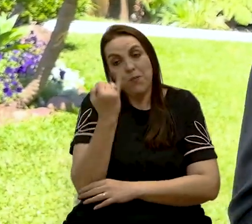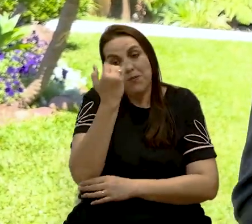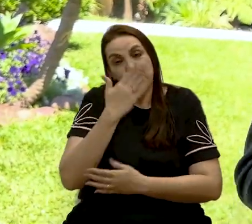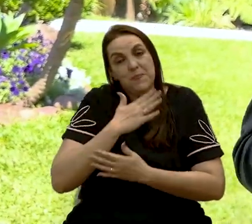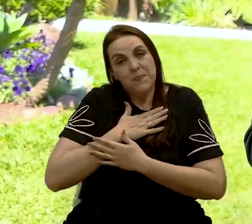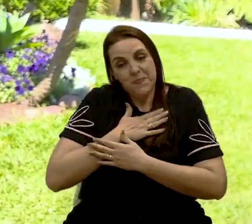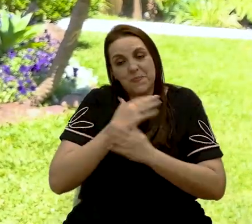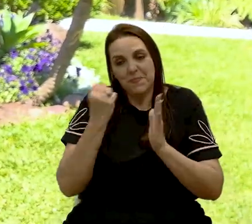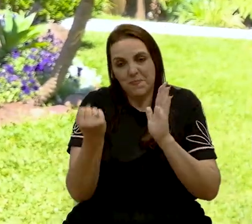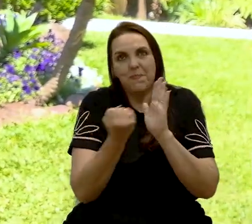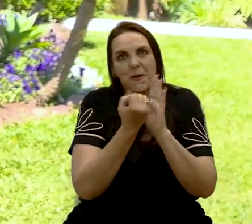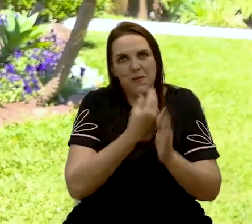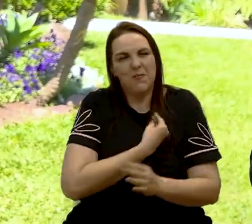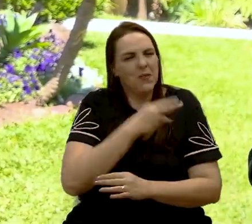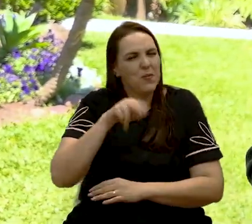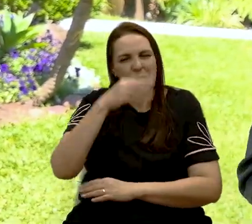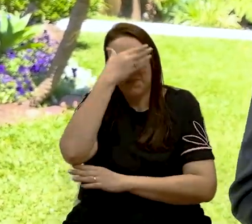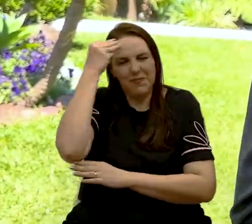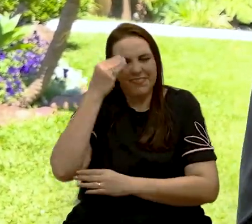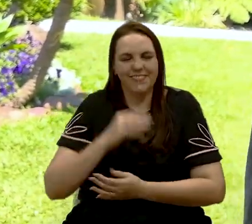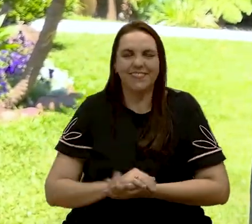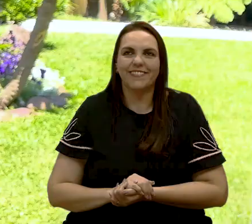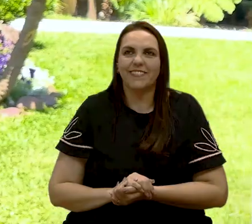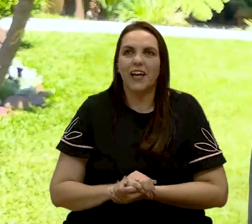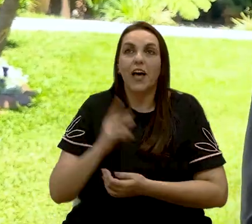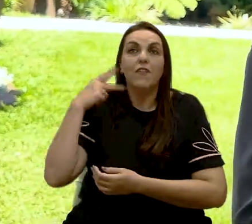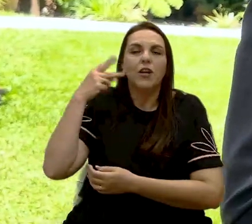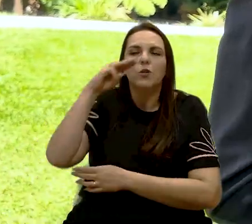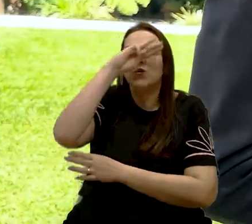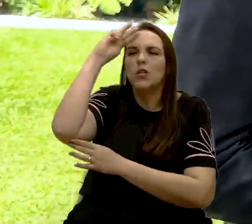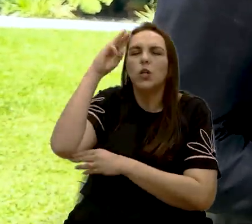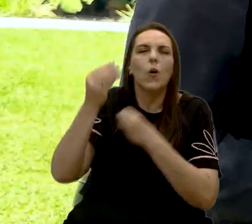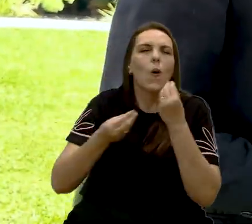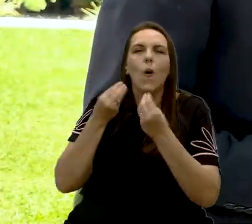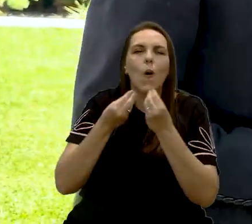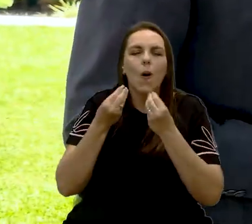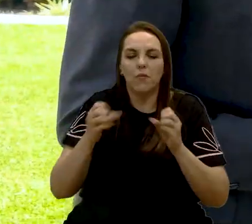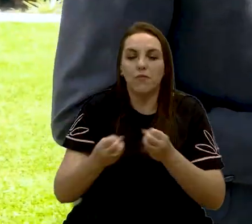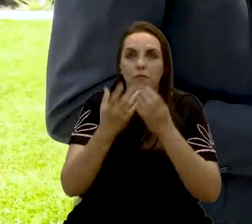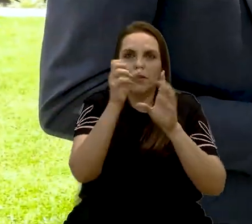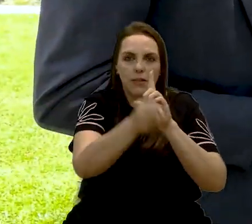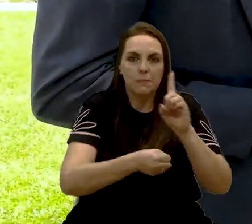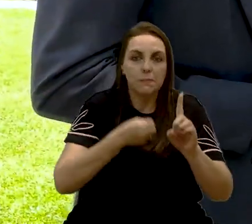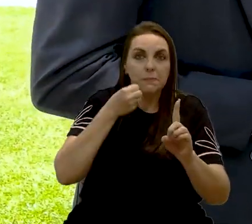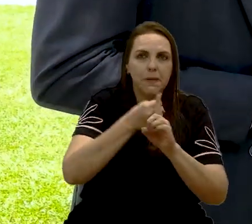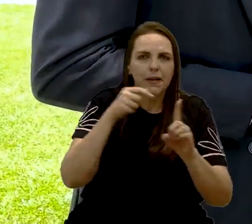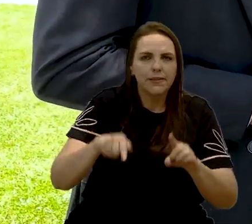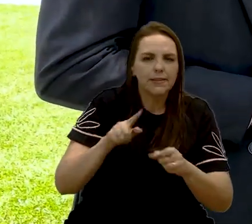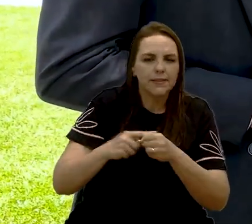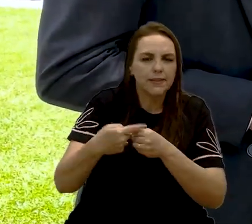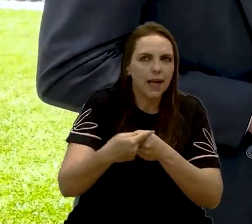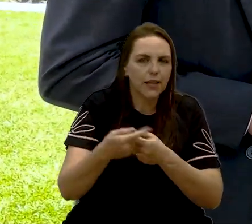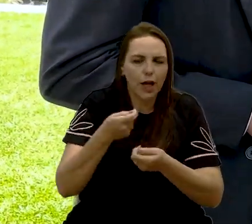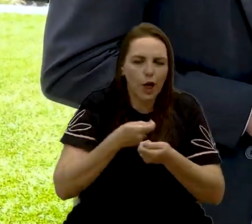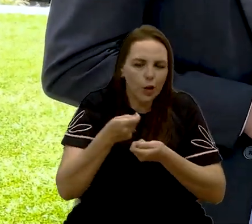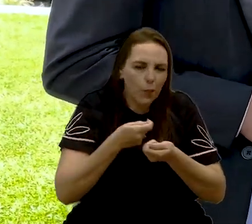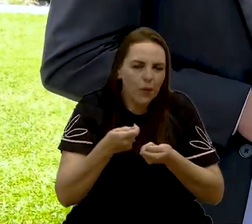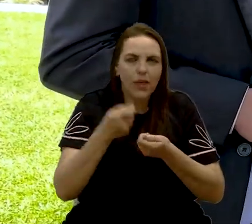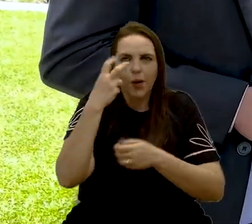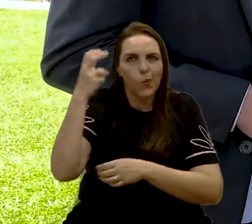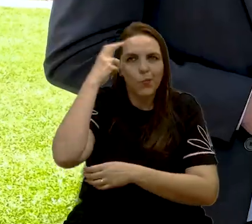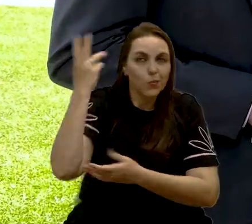algo importante para mim, do qual jamais irei esquecer. E vereador Juliano, como é que a festa impacta na cidade, em termos